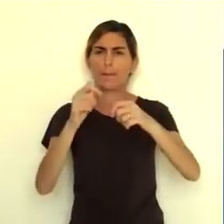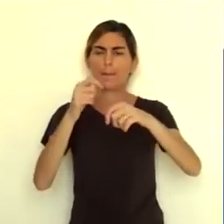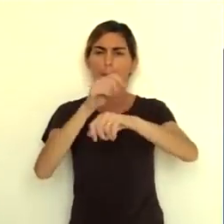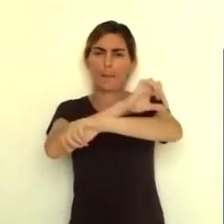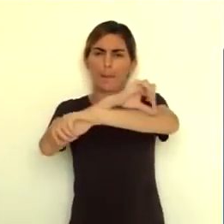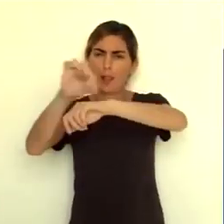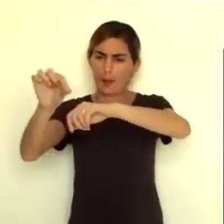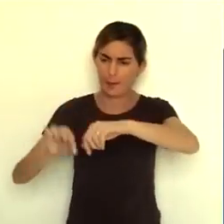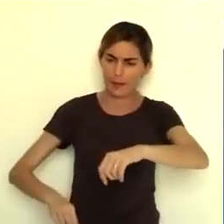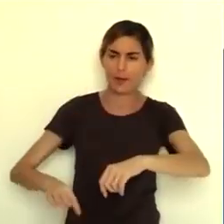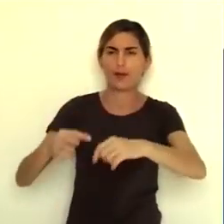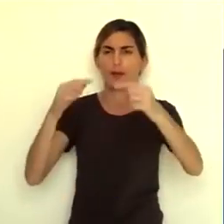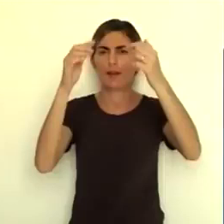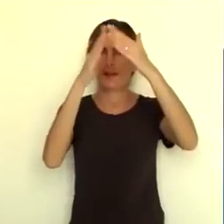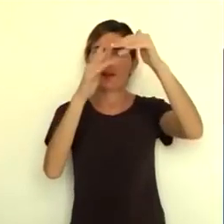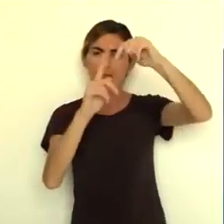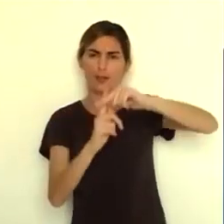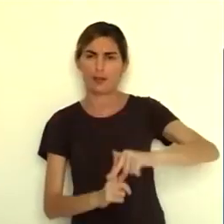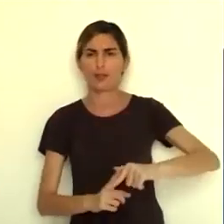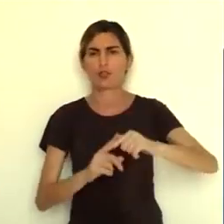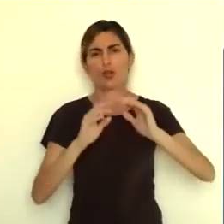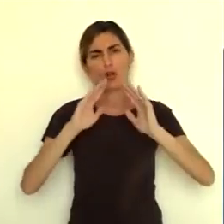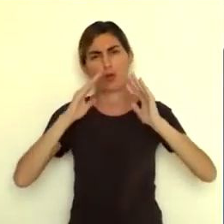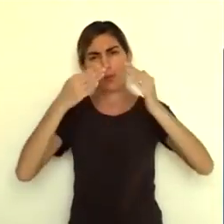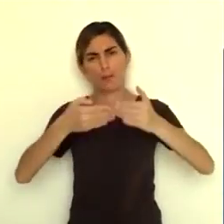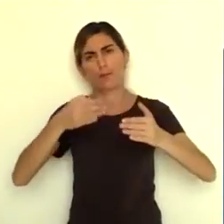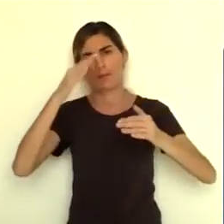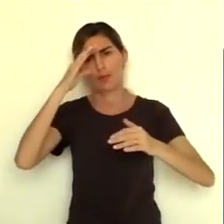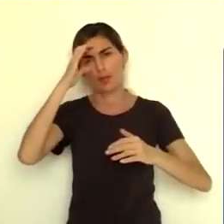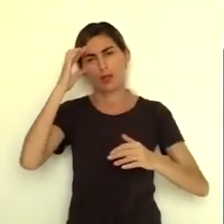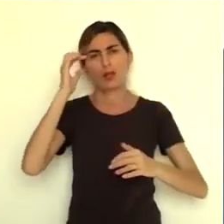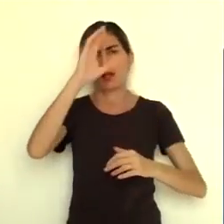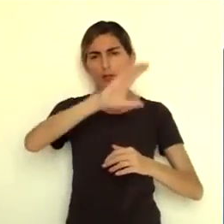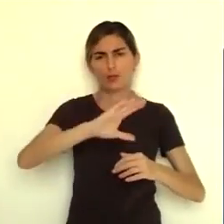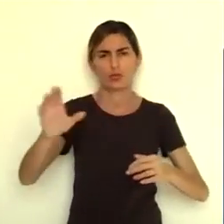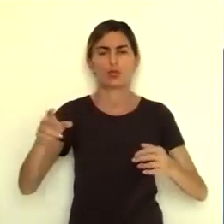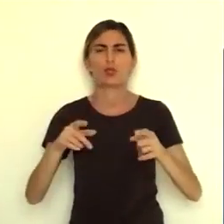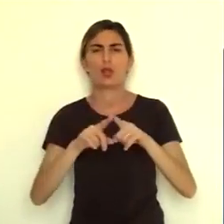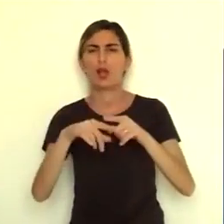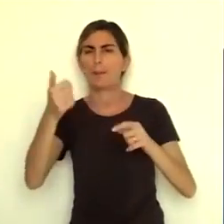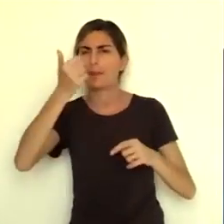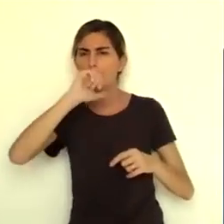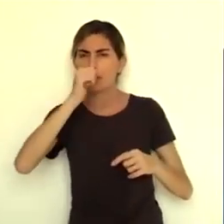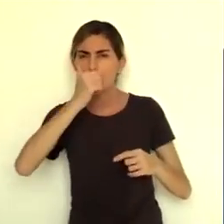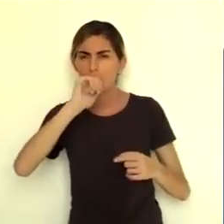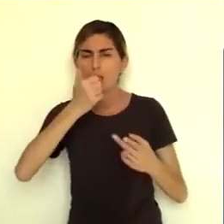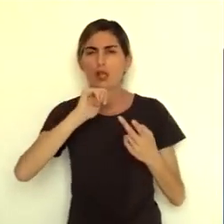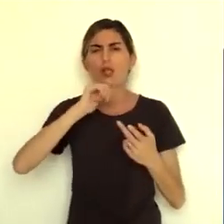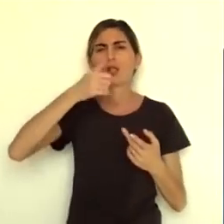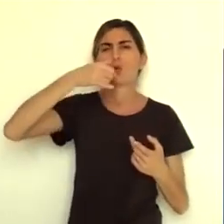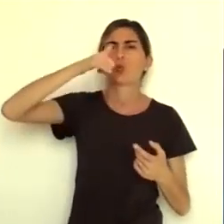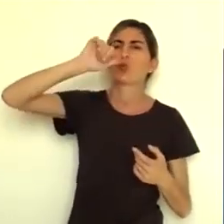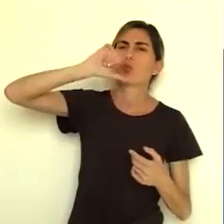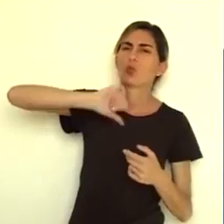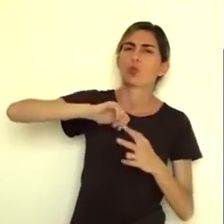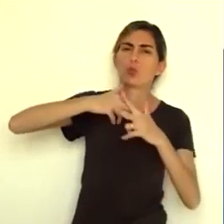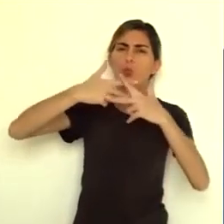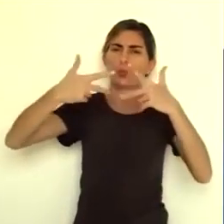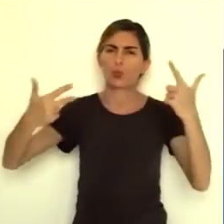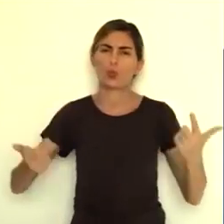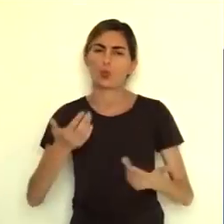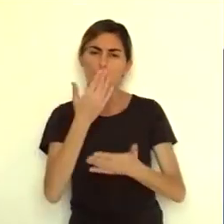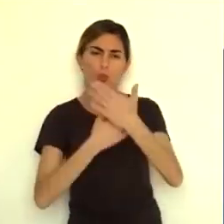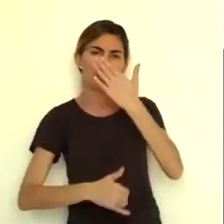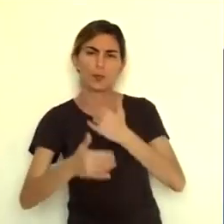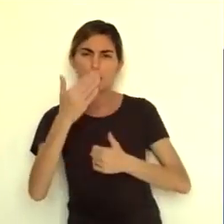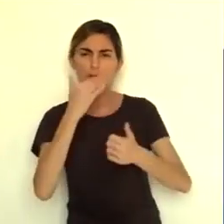das igrejas que eram ligadas ao catolicismo. Do ponto de vista das bebidas, né, na culinária ainda,